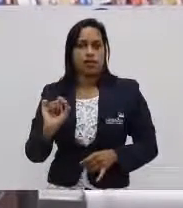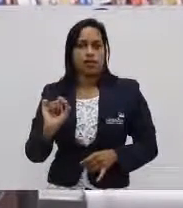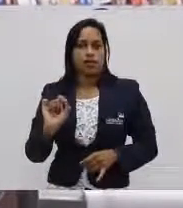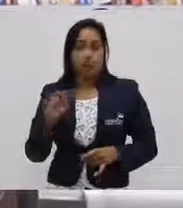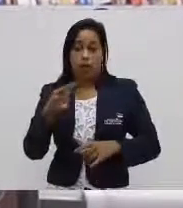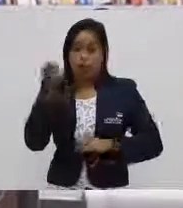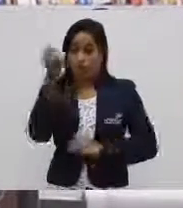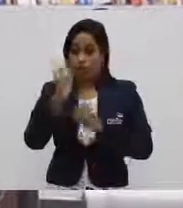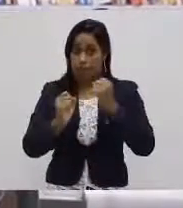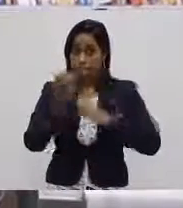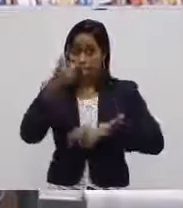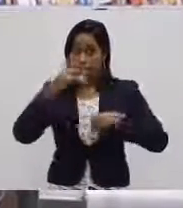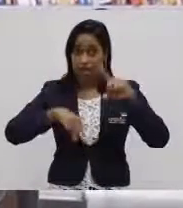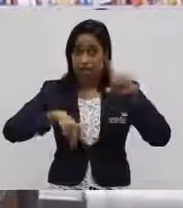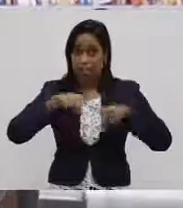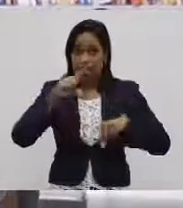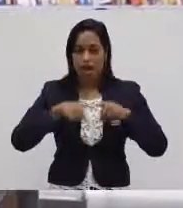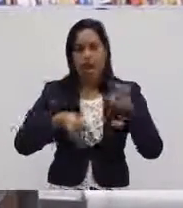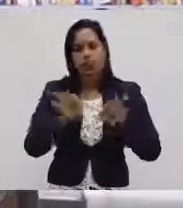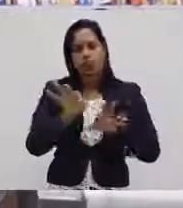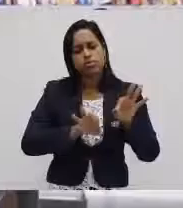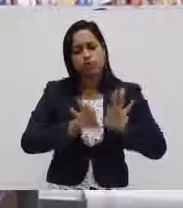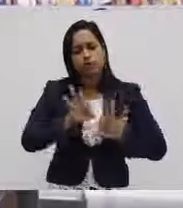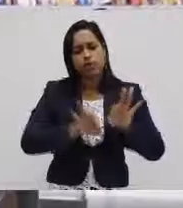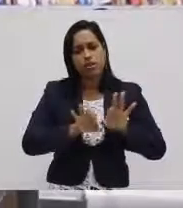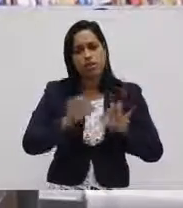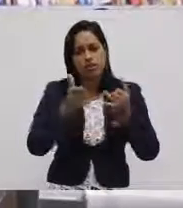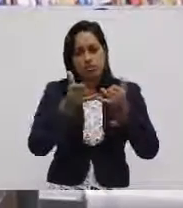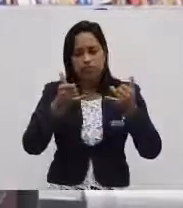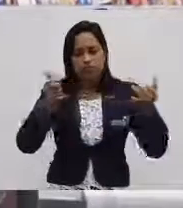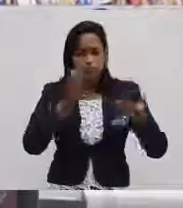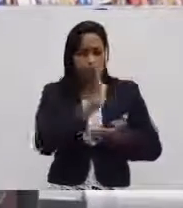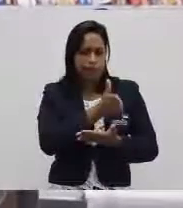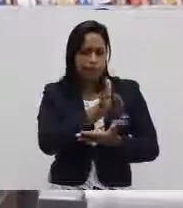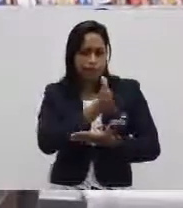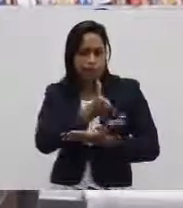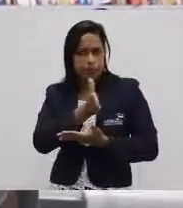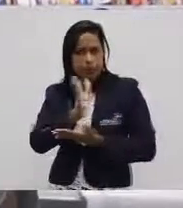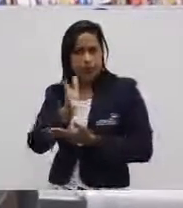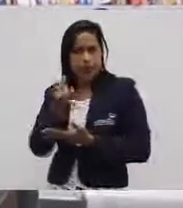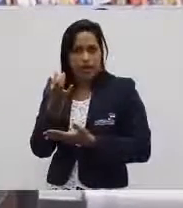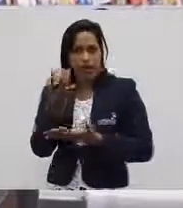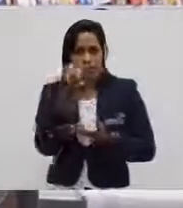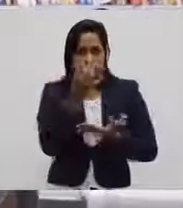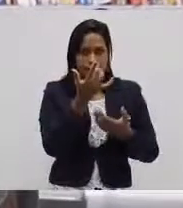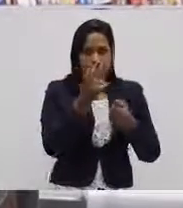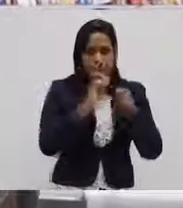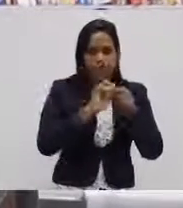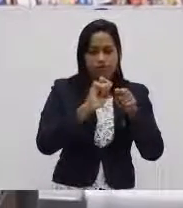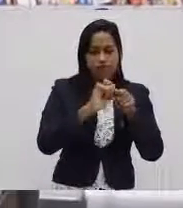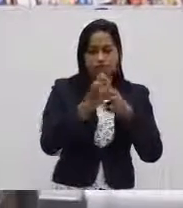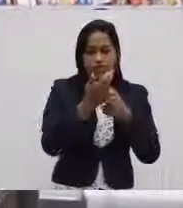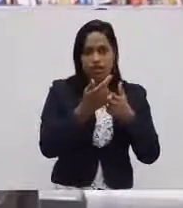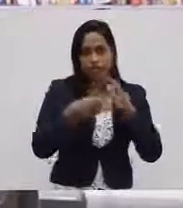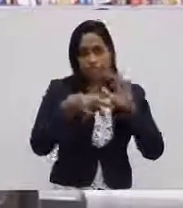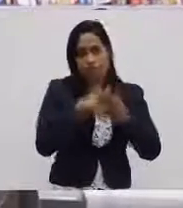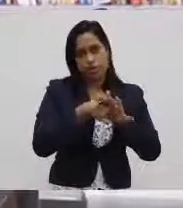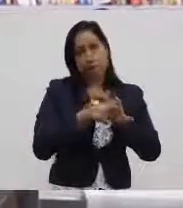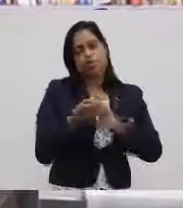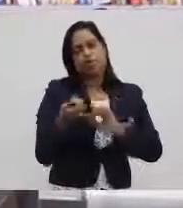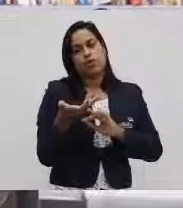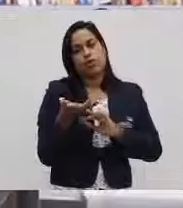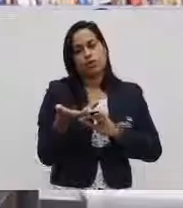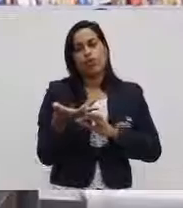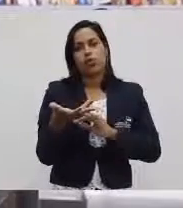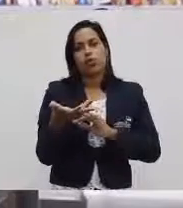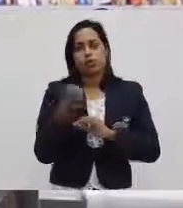produtivo é organizado em uma sequência conforme os passos envolvidos na fabricação de um produto. Tem algumas